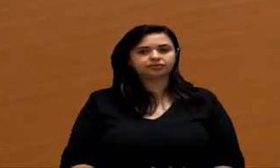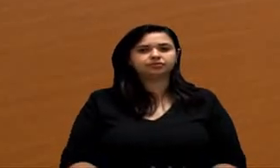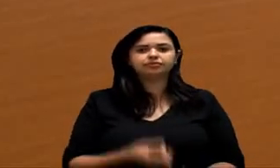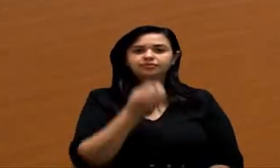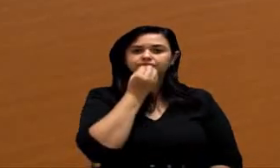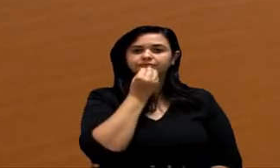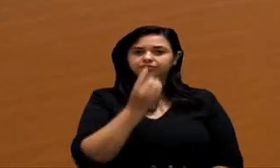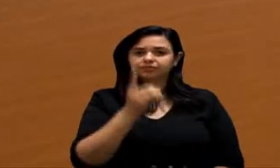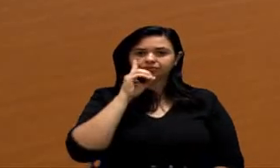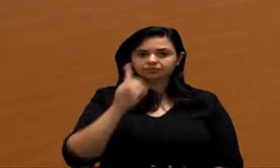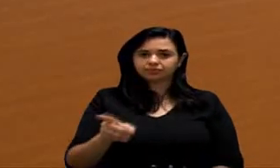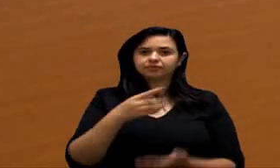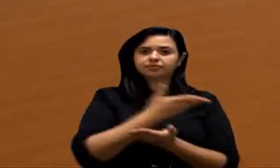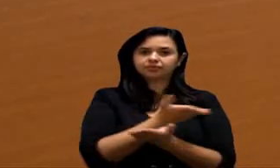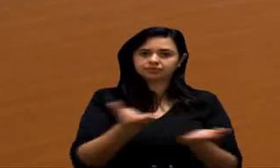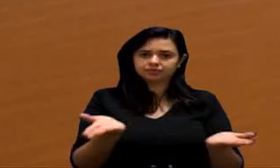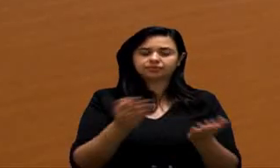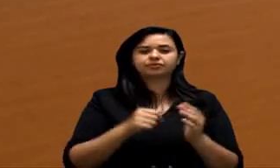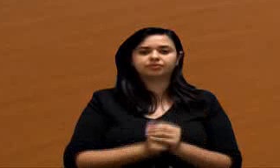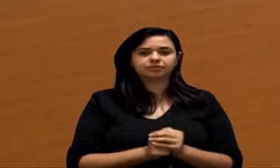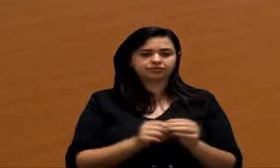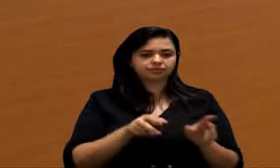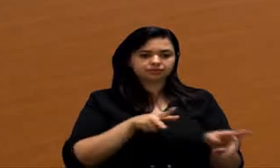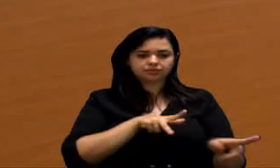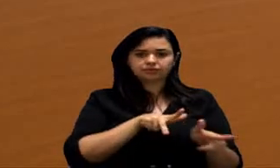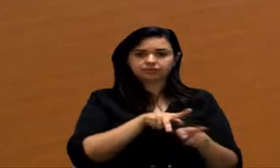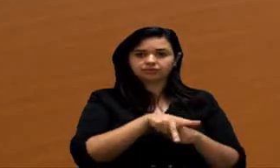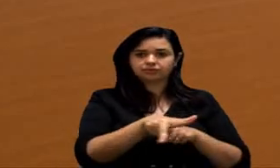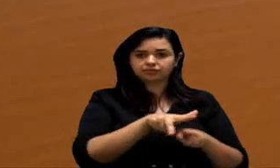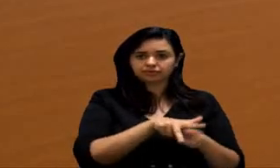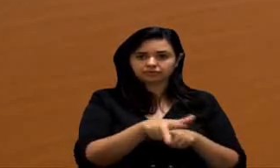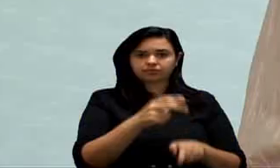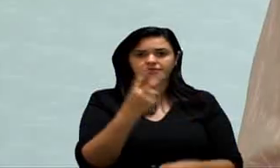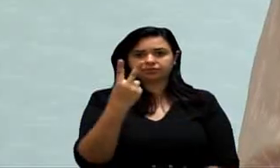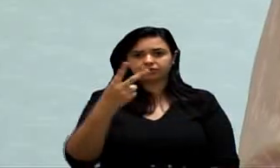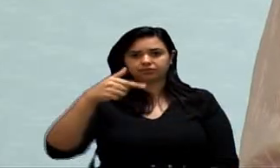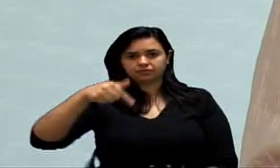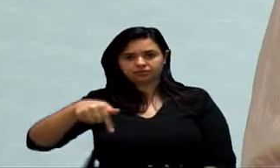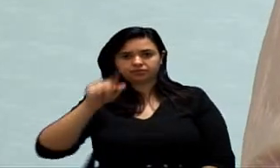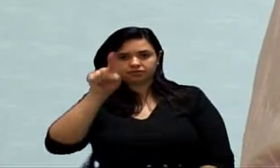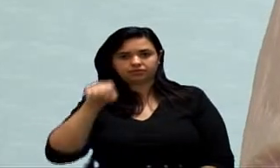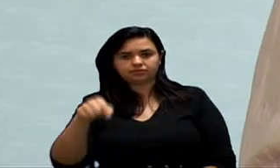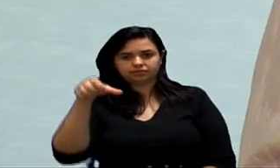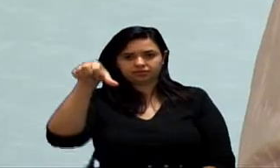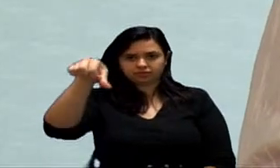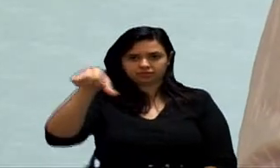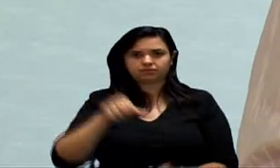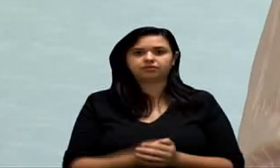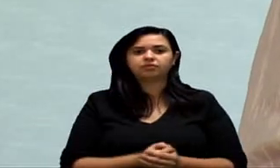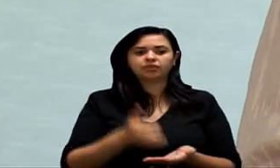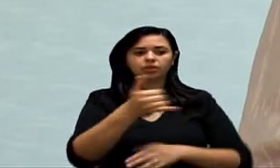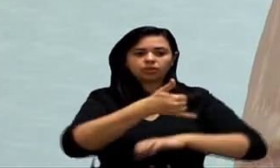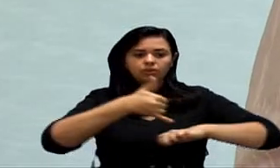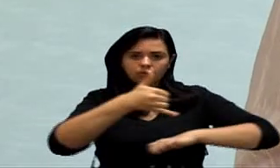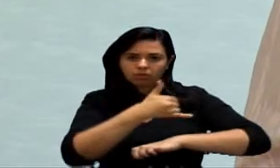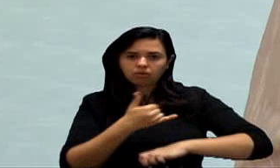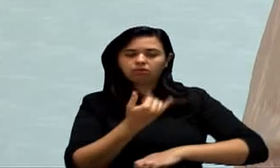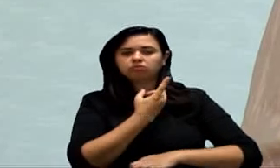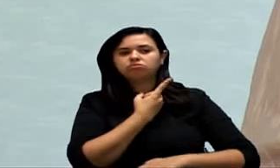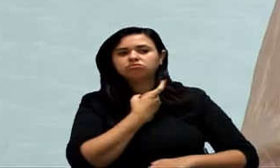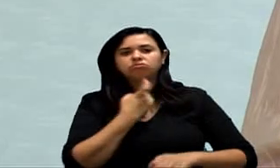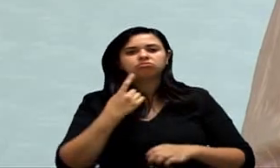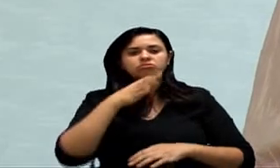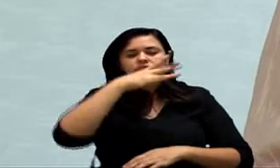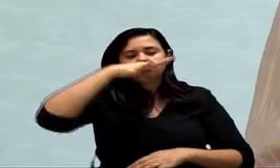Bom dia a todos e a todas. Provérbios 27, 9. O óleo e o perfume alegram o